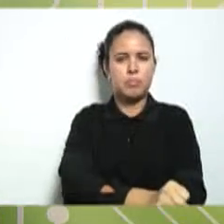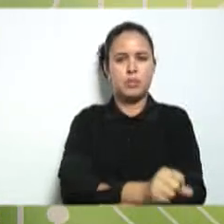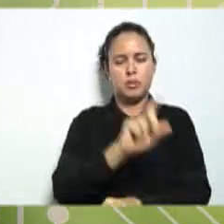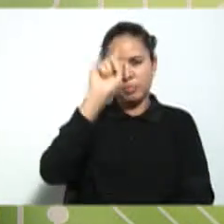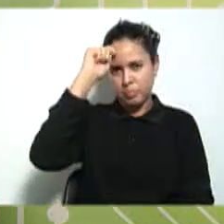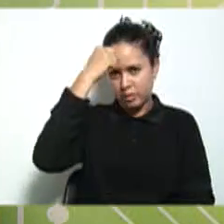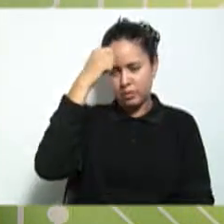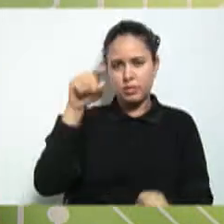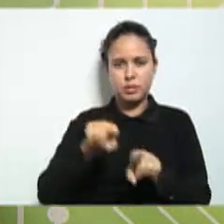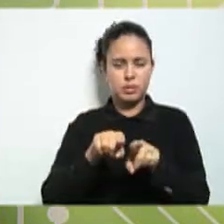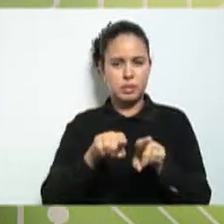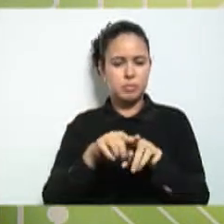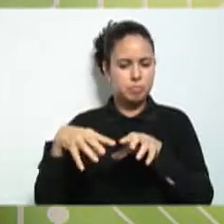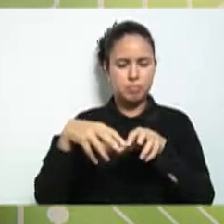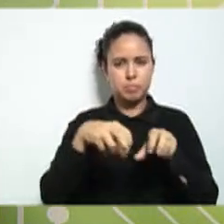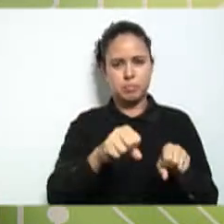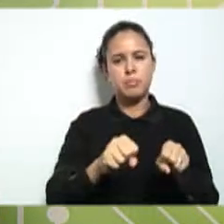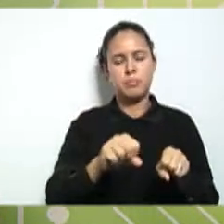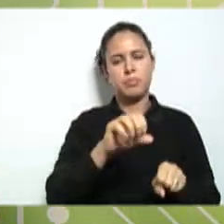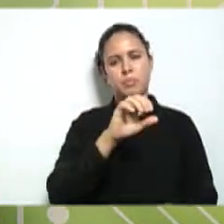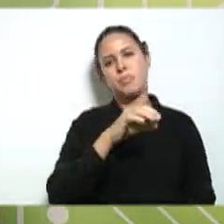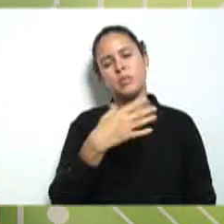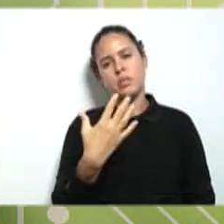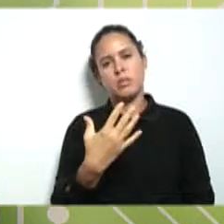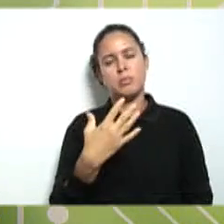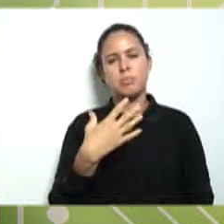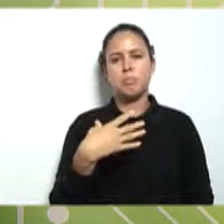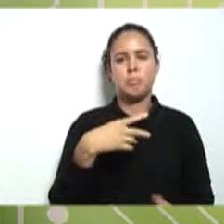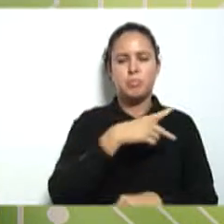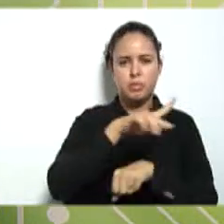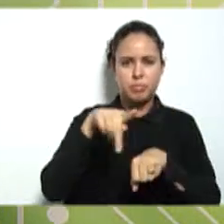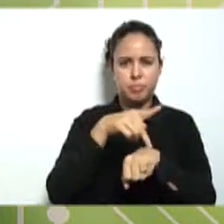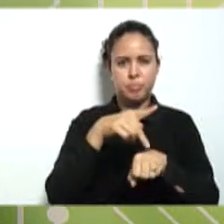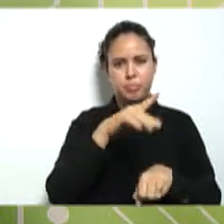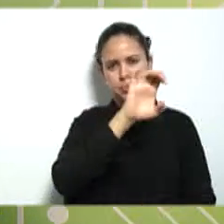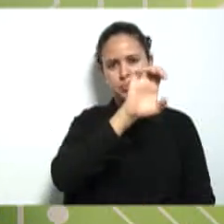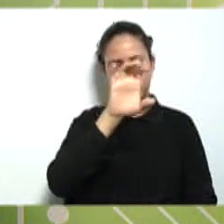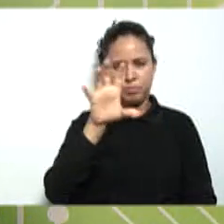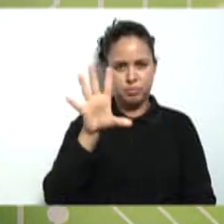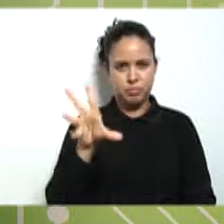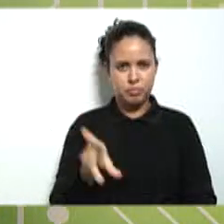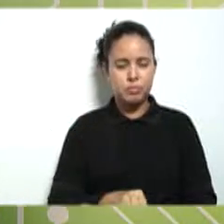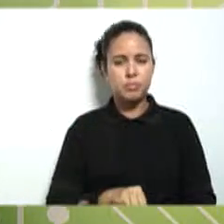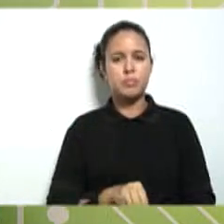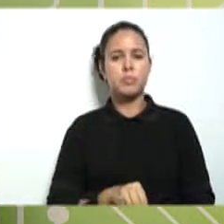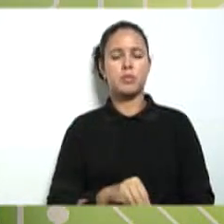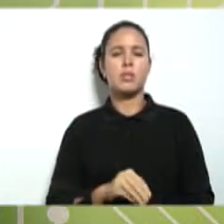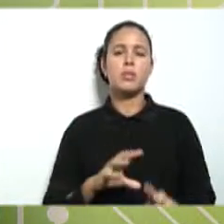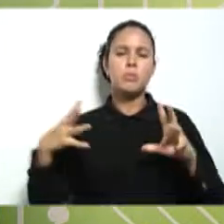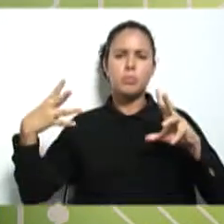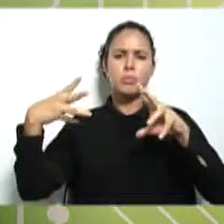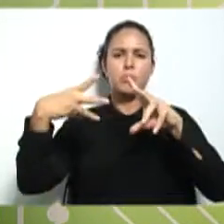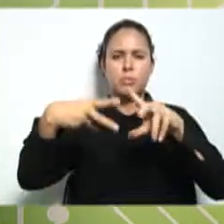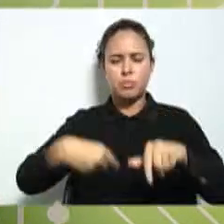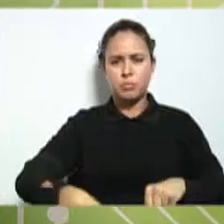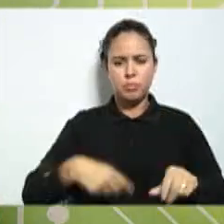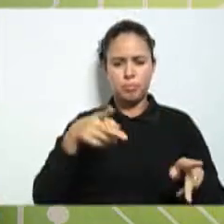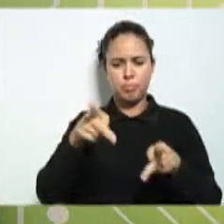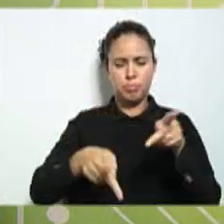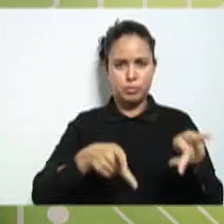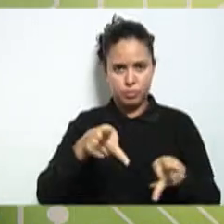colonização asiática, né? Estamos comemorando aí 110 anos da colonização japonesa. Toda essa miscigenação trouxe uma grande